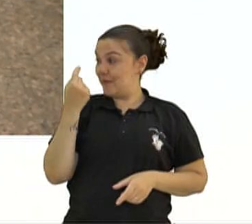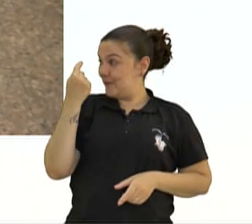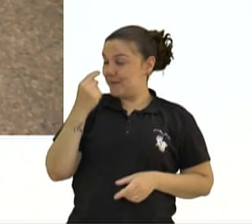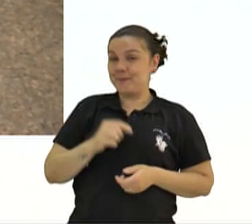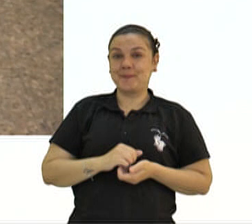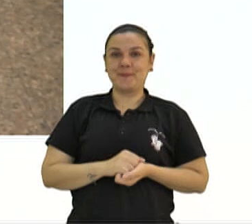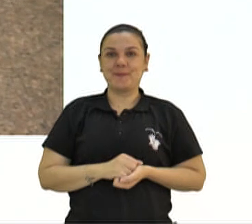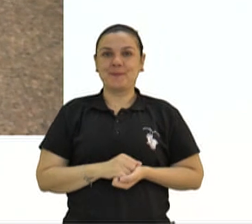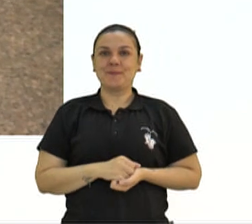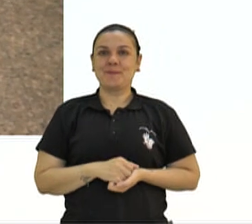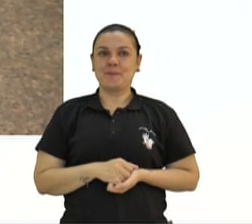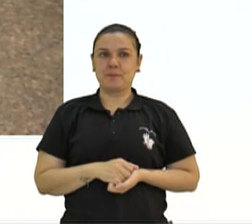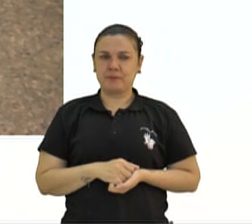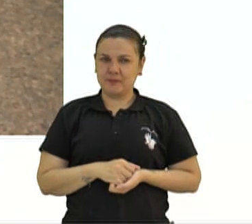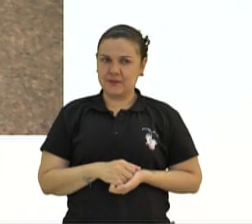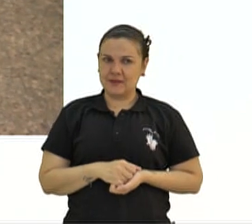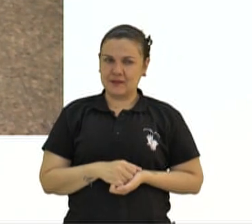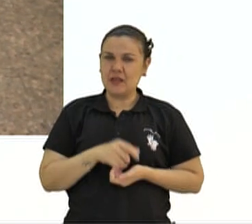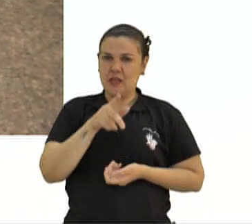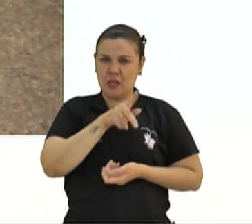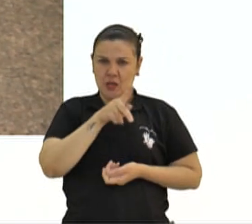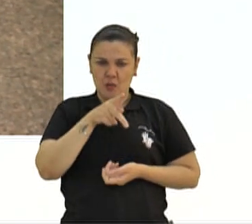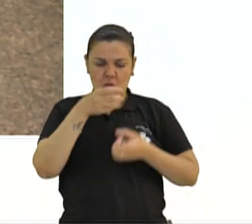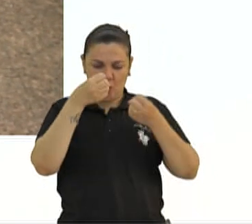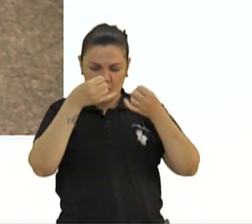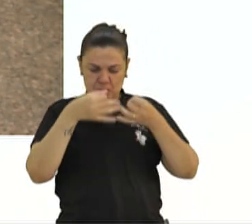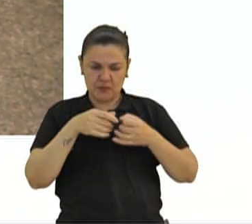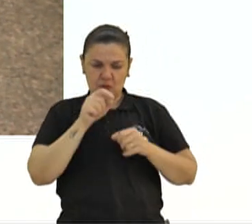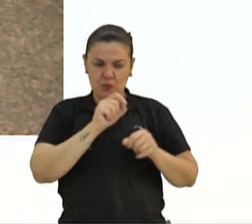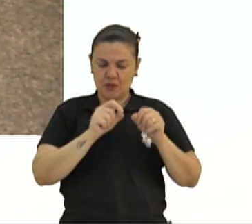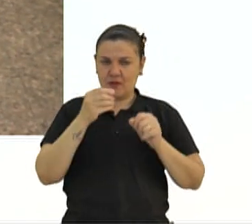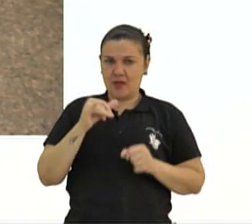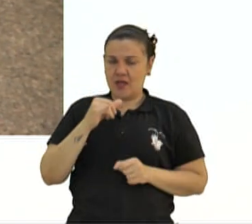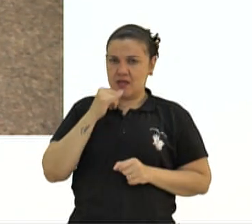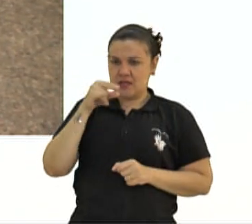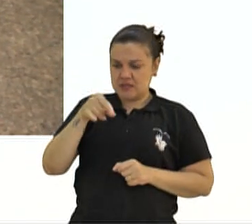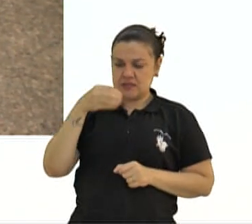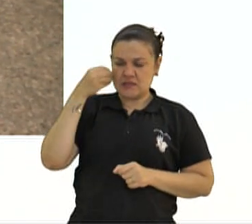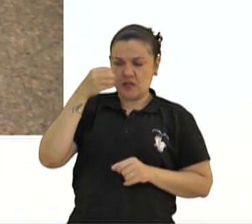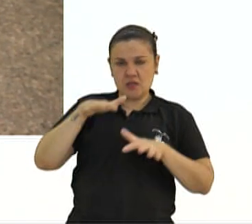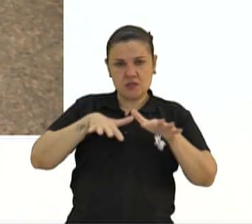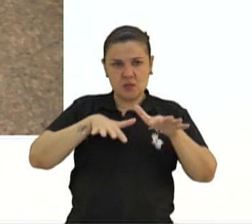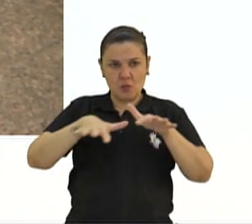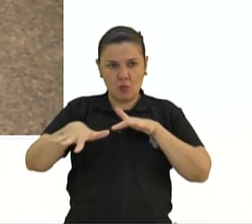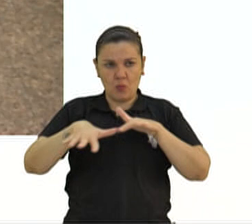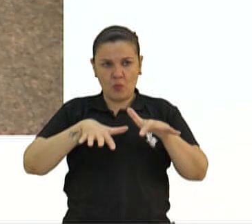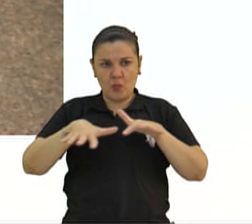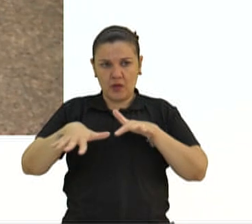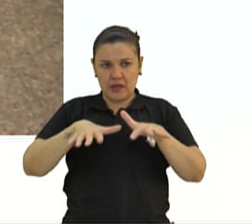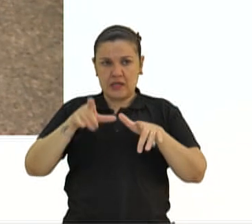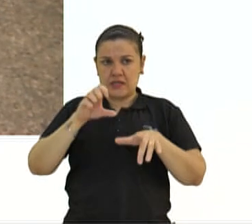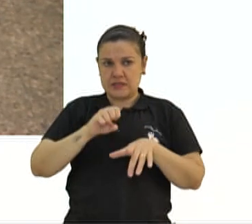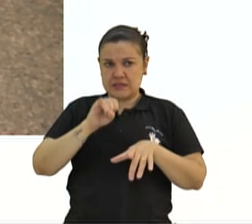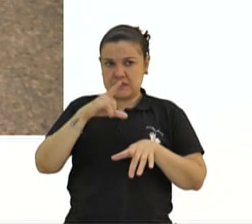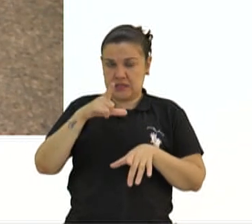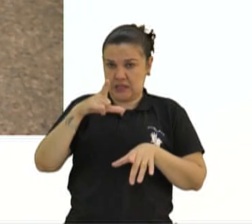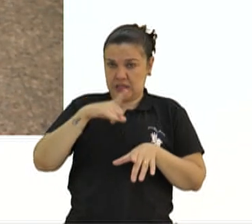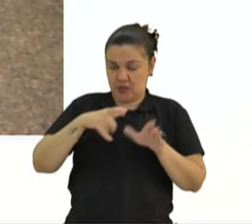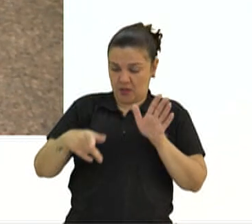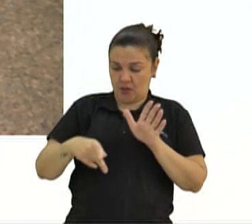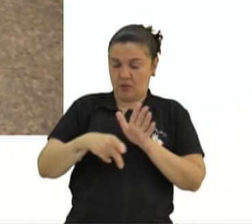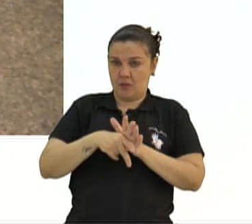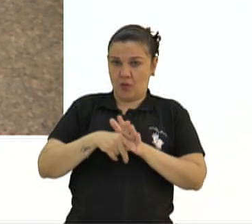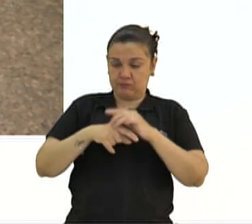Ok. Professor, então eu posso dizer que esse movimento, se o senhor tem um campo magnético